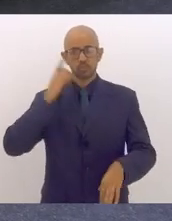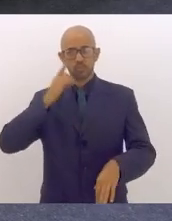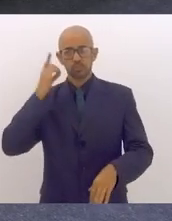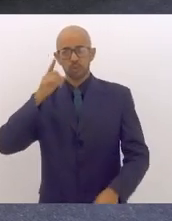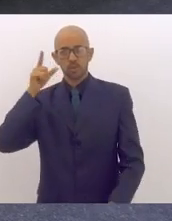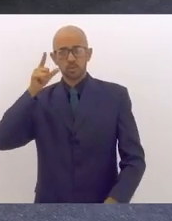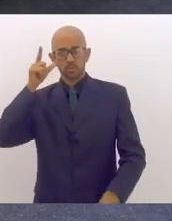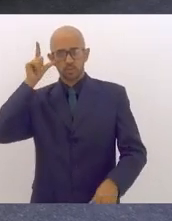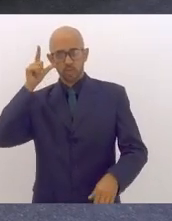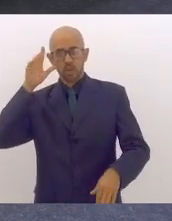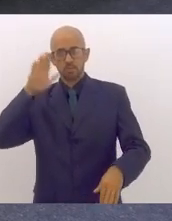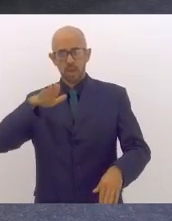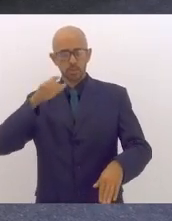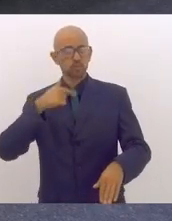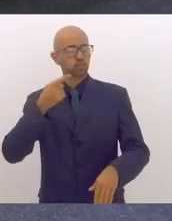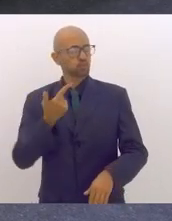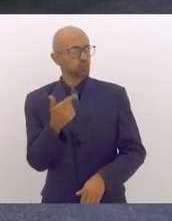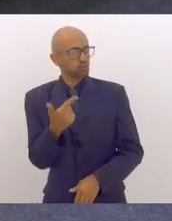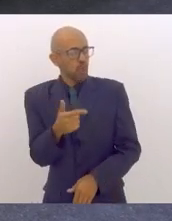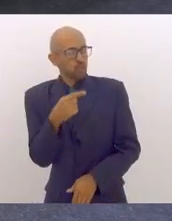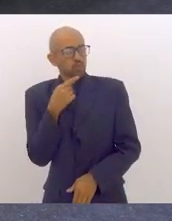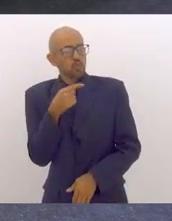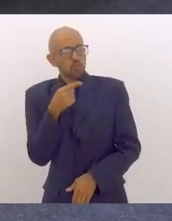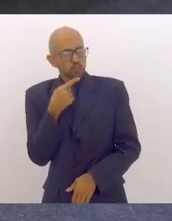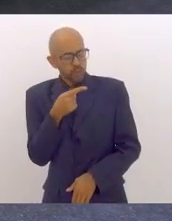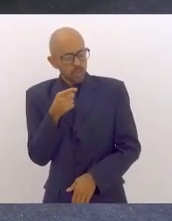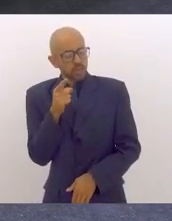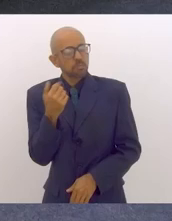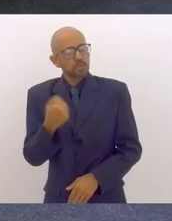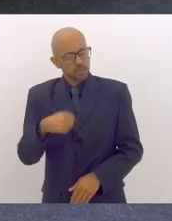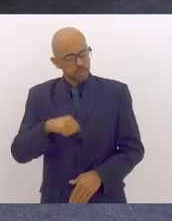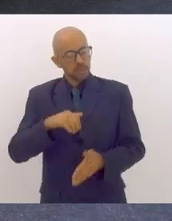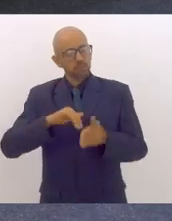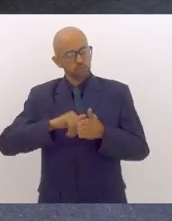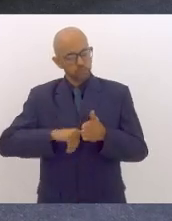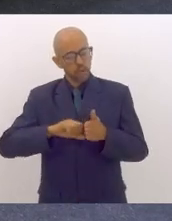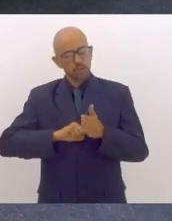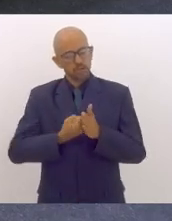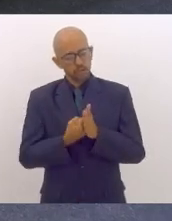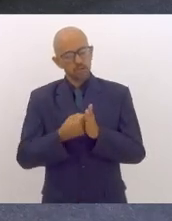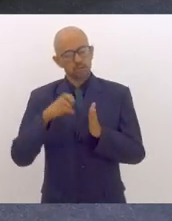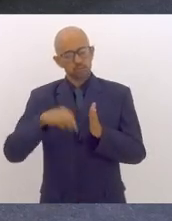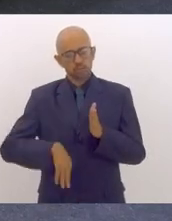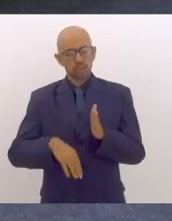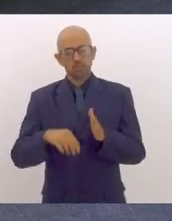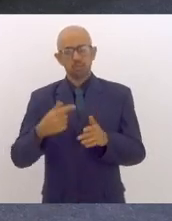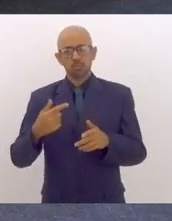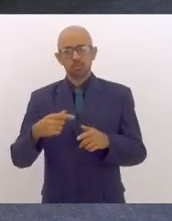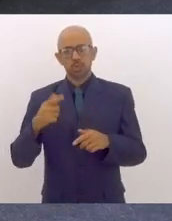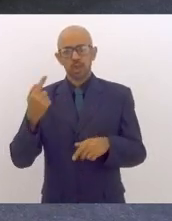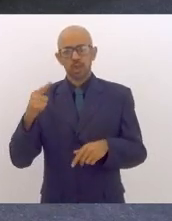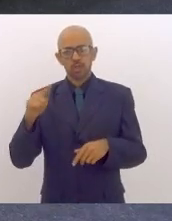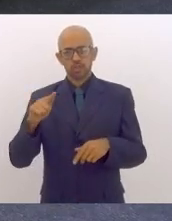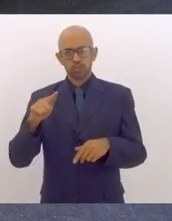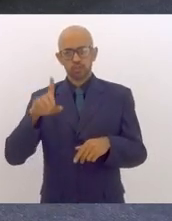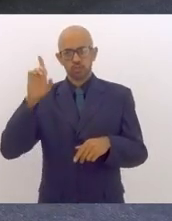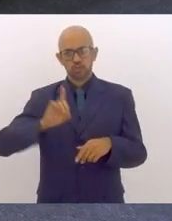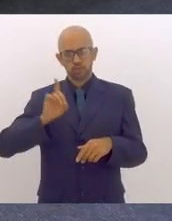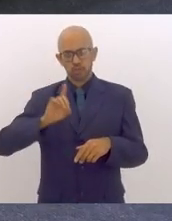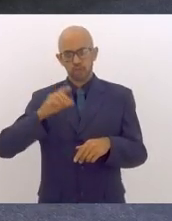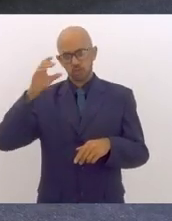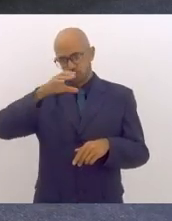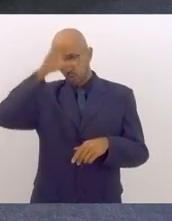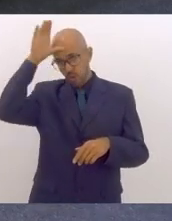deputada Lucinha, mas, sem dúvida nenhuma, derrubar esse veto é garantir um direito do consumidor e,